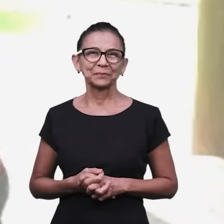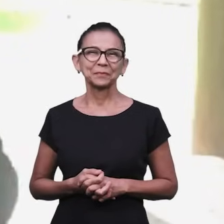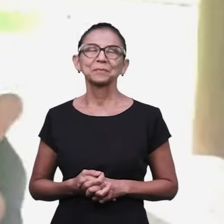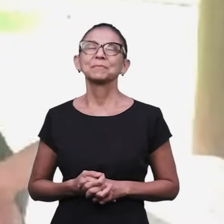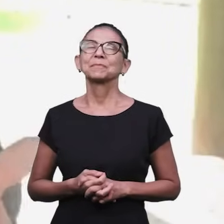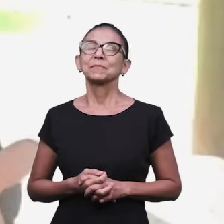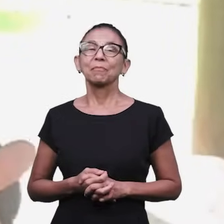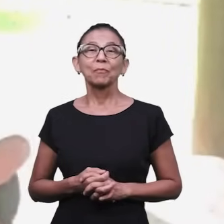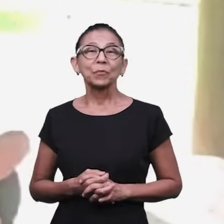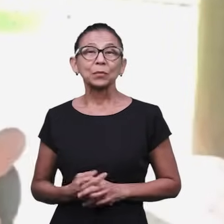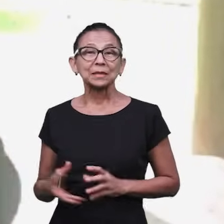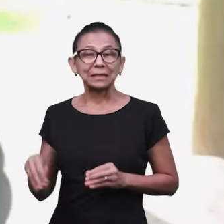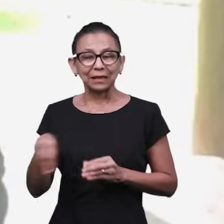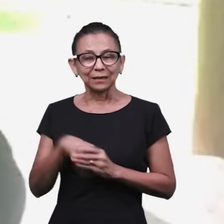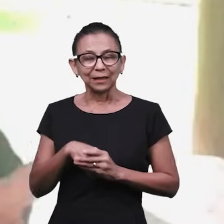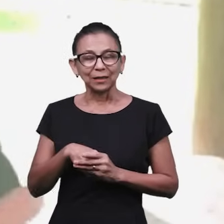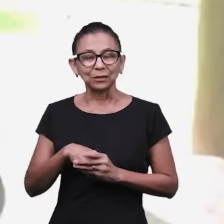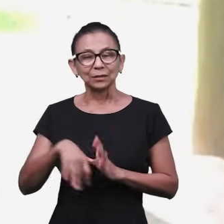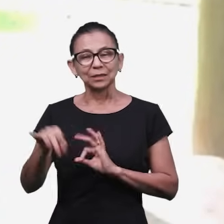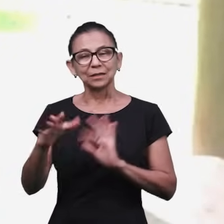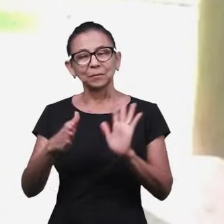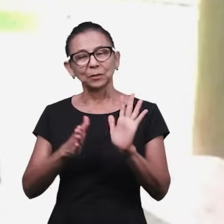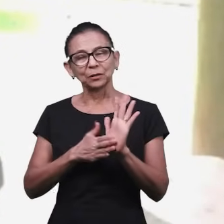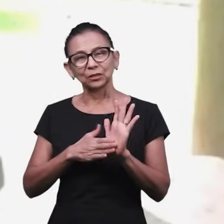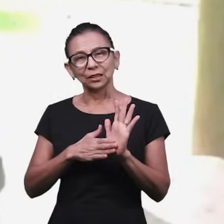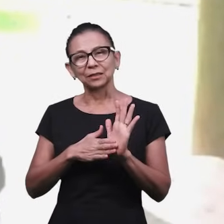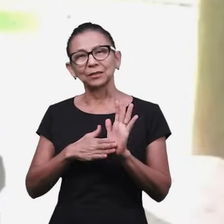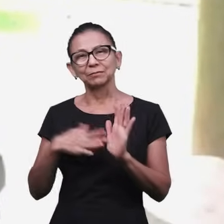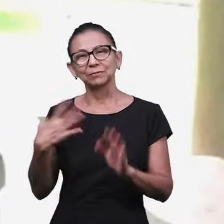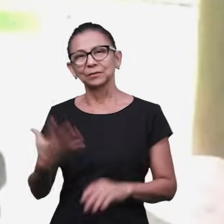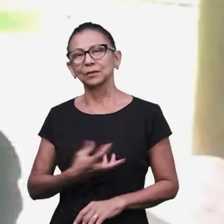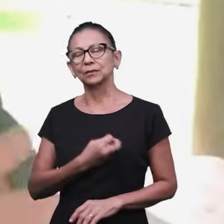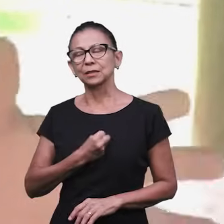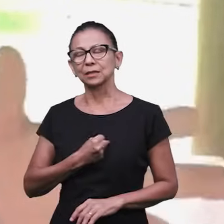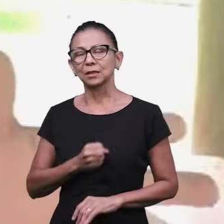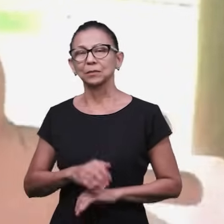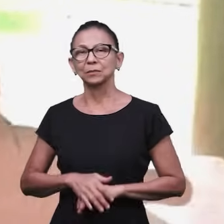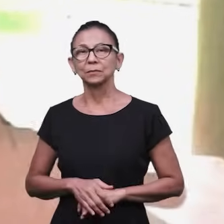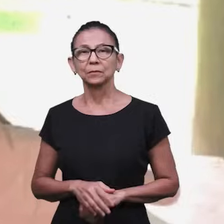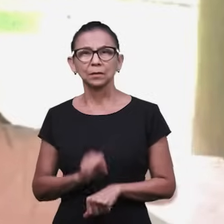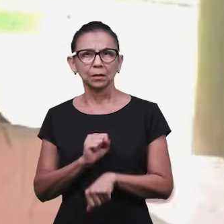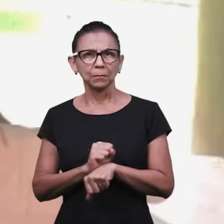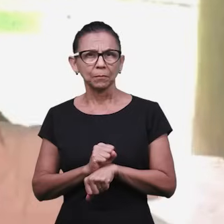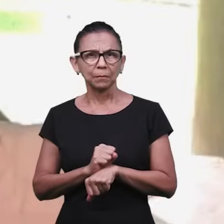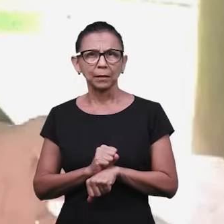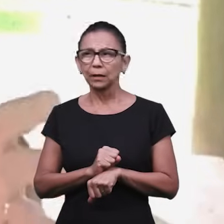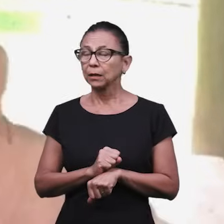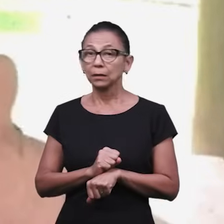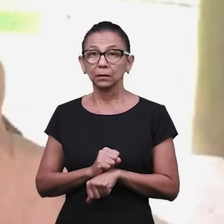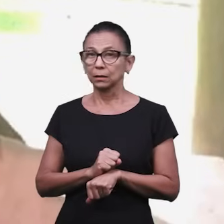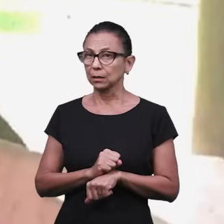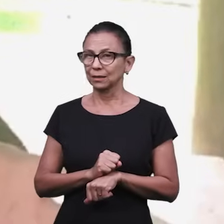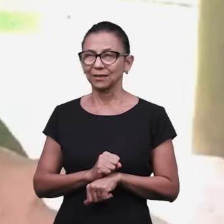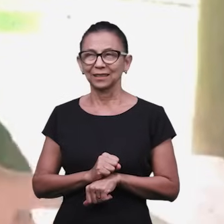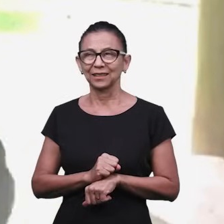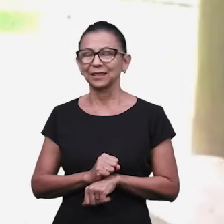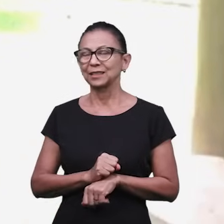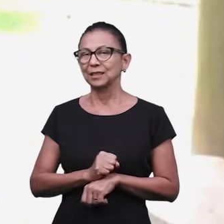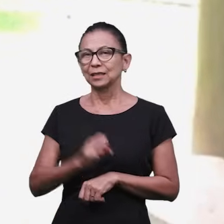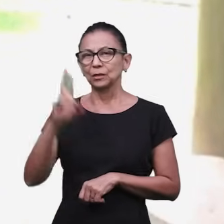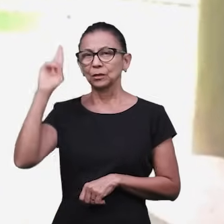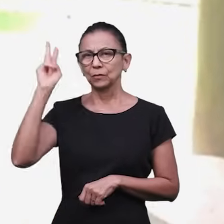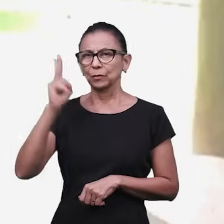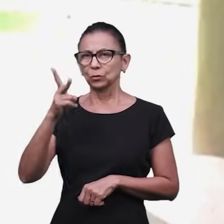por sermos participantes desta grande obra do Senhor. Mas não para por aqui não, viu? Muito mais o Senhor